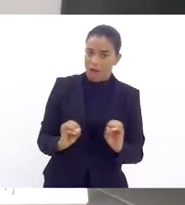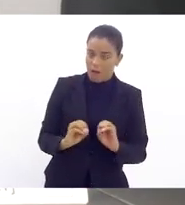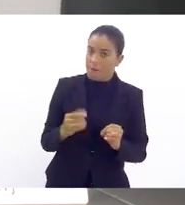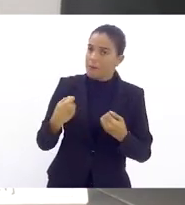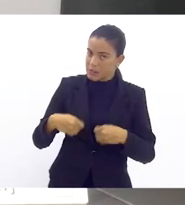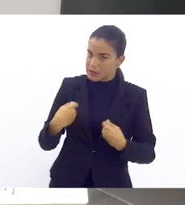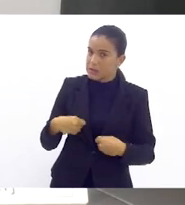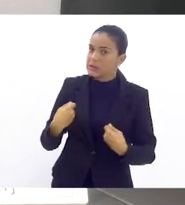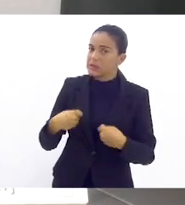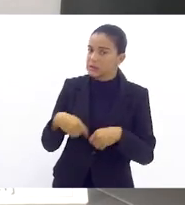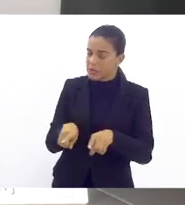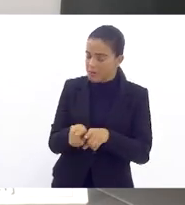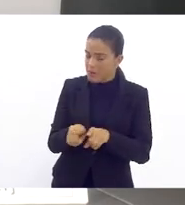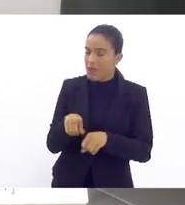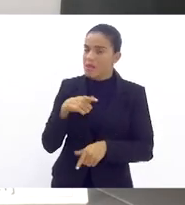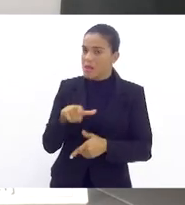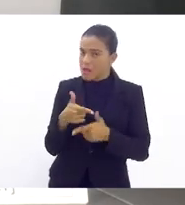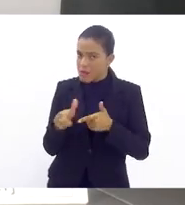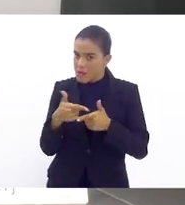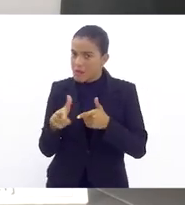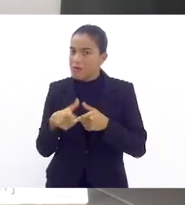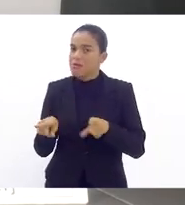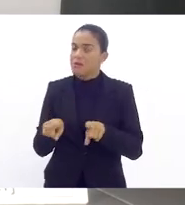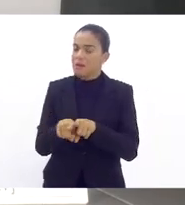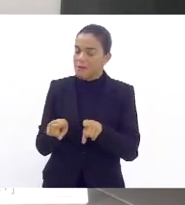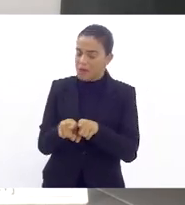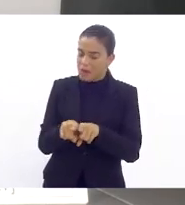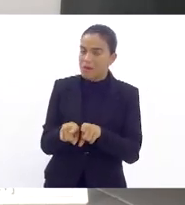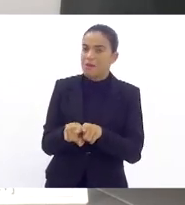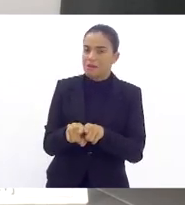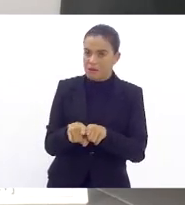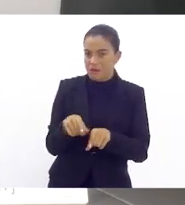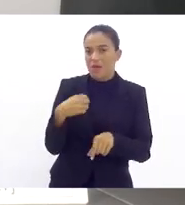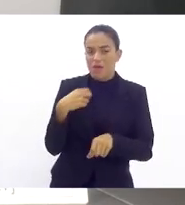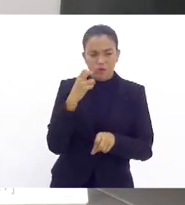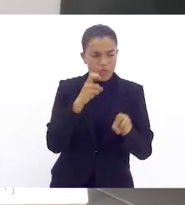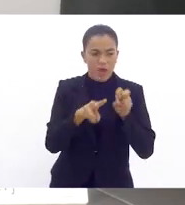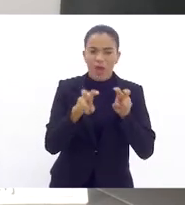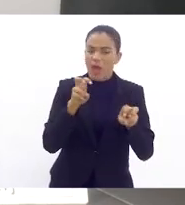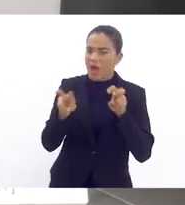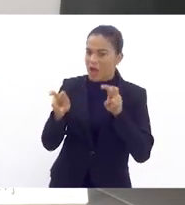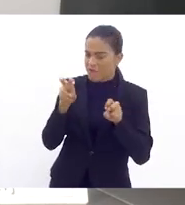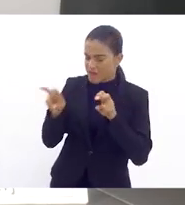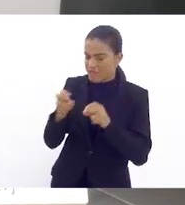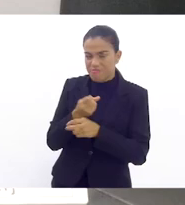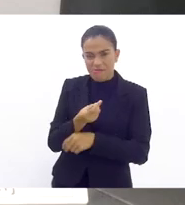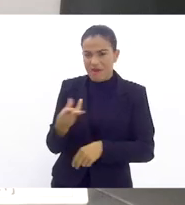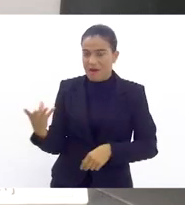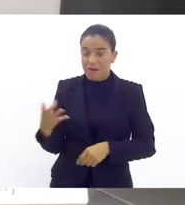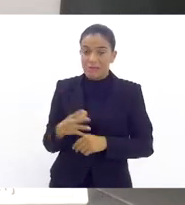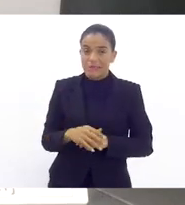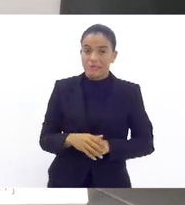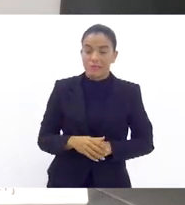e também tem problemas sim, de muita contaminação. Isso eu já vi várias vezes.